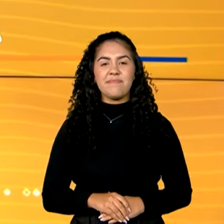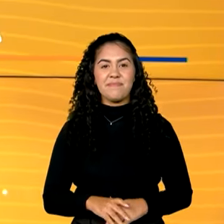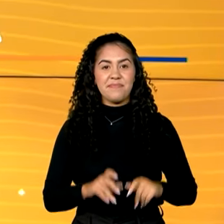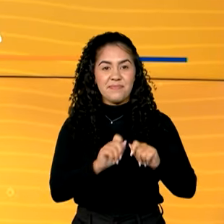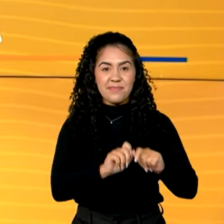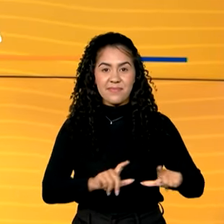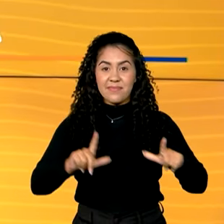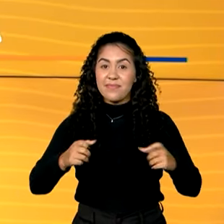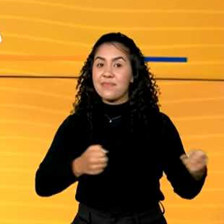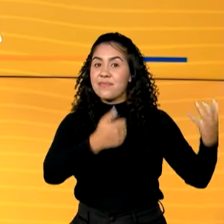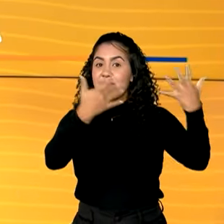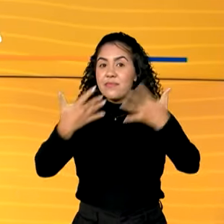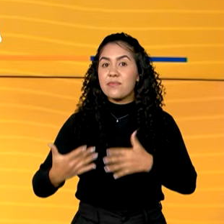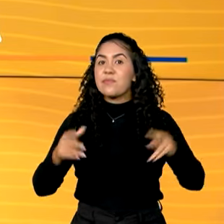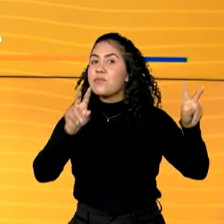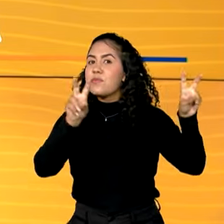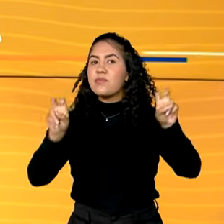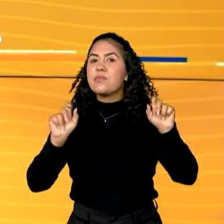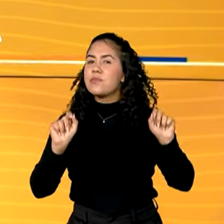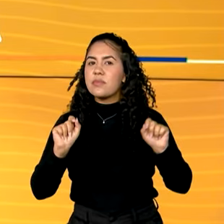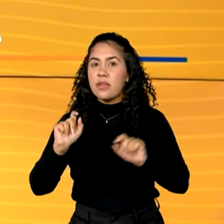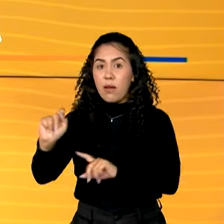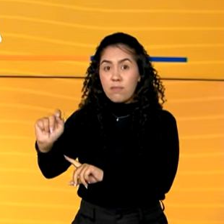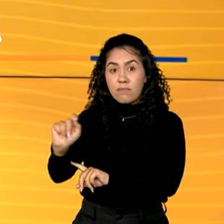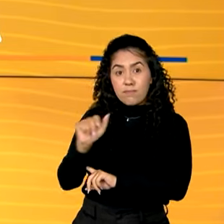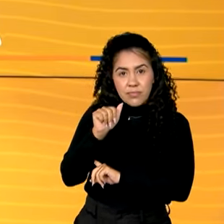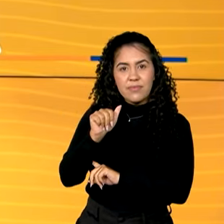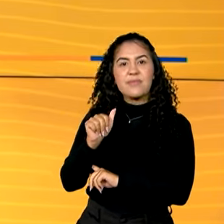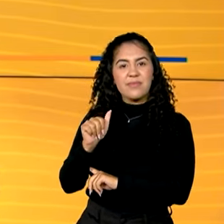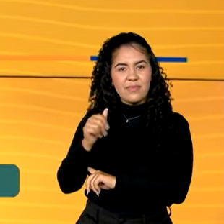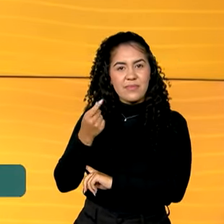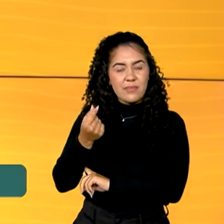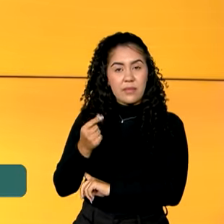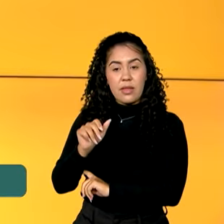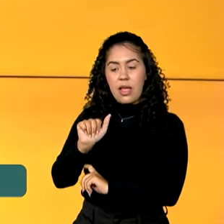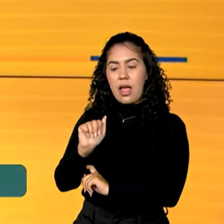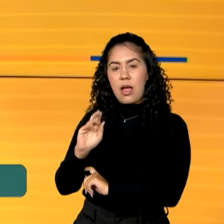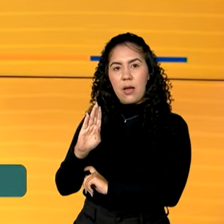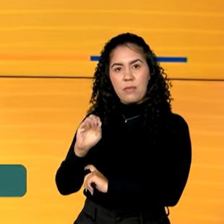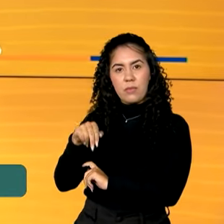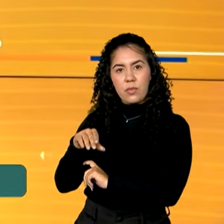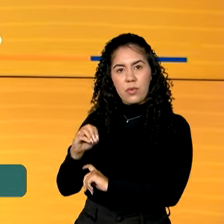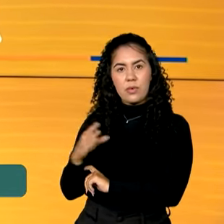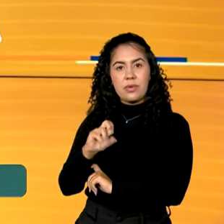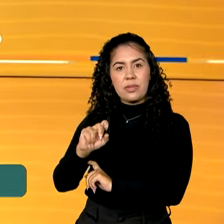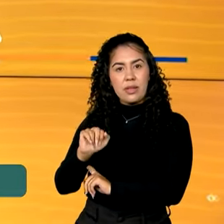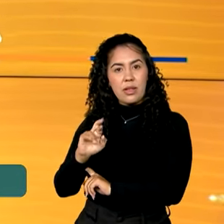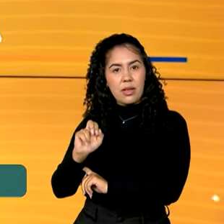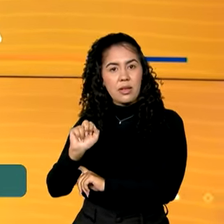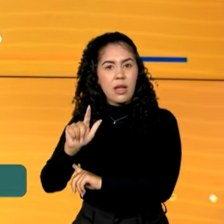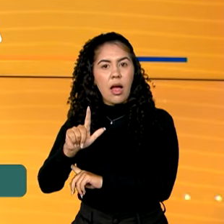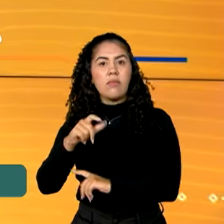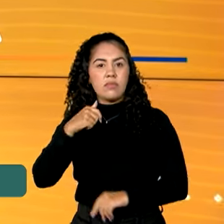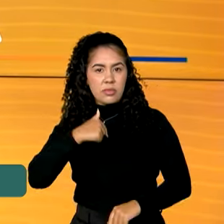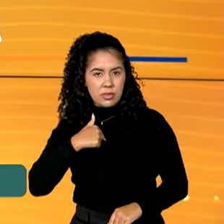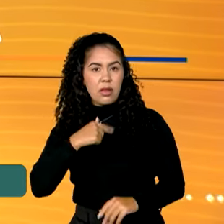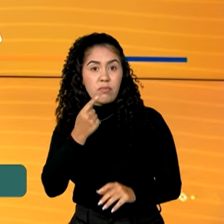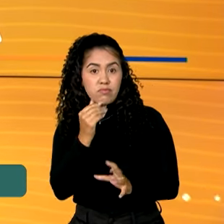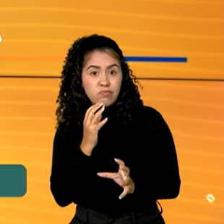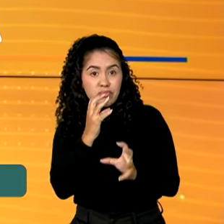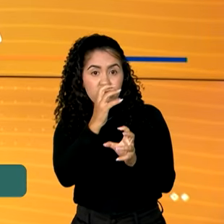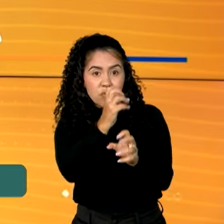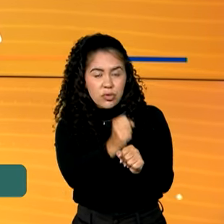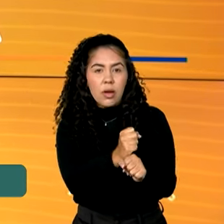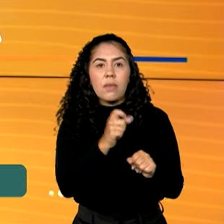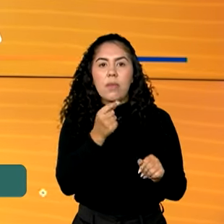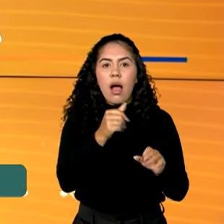Estamos de volta e o tema agora é o abono salarial. Mais de 228 milhões de reais ainda estão disponíveis para o